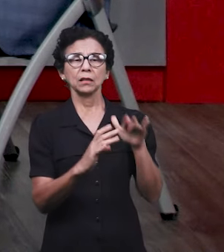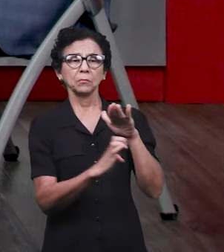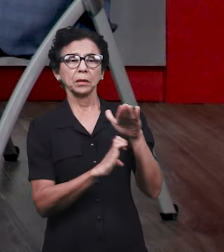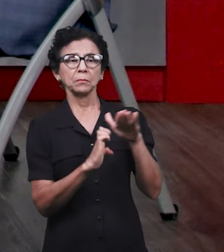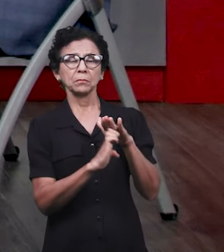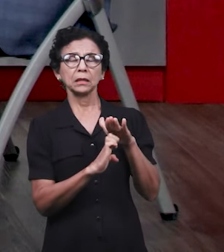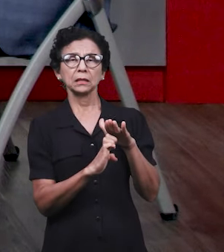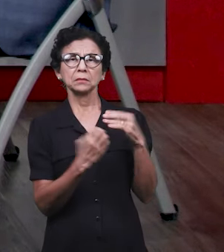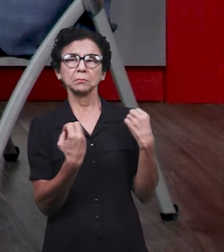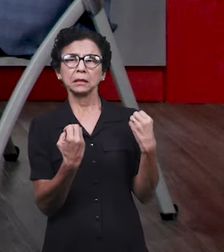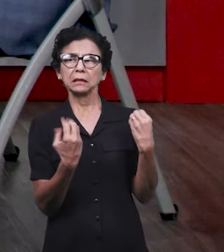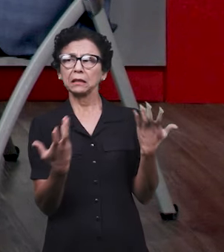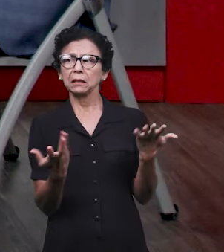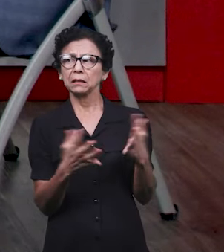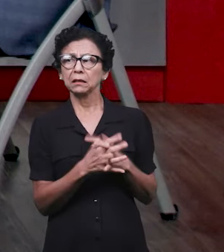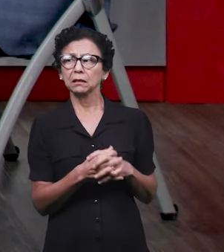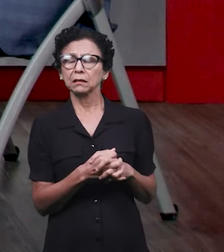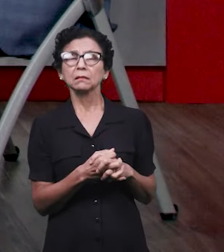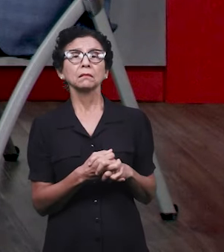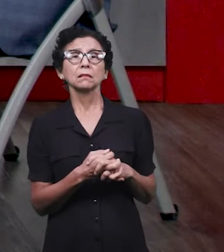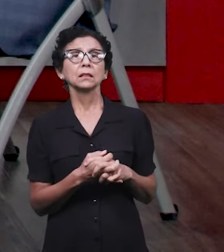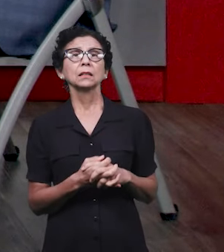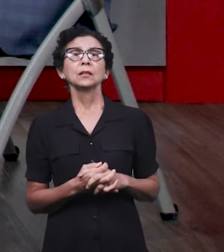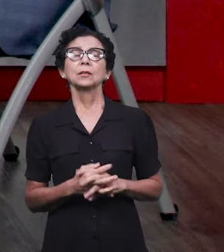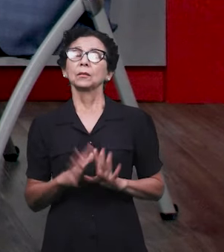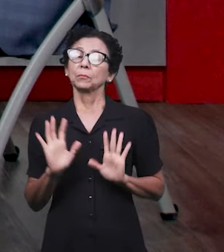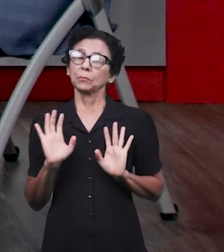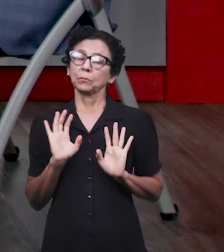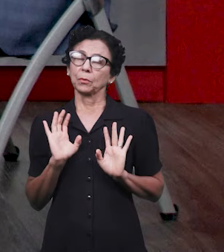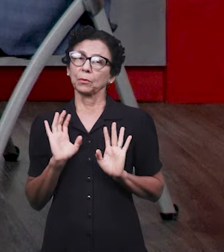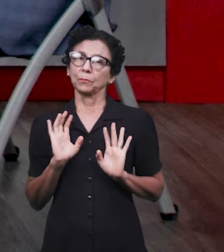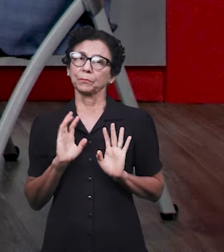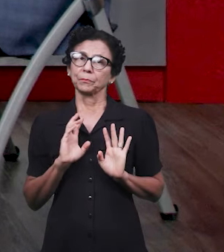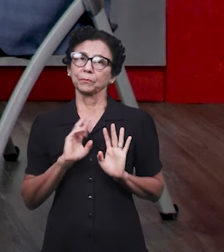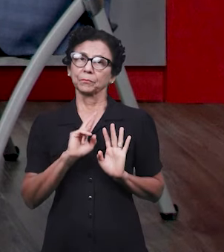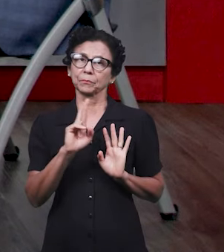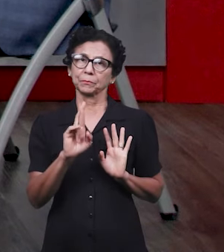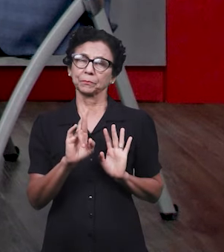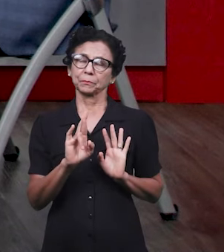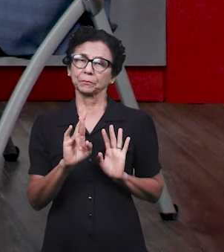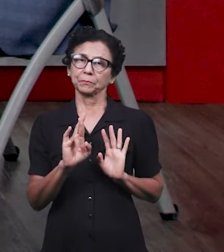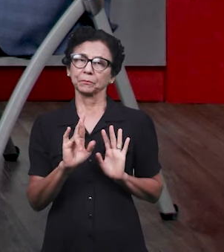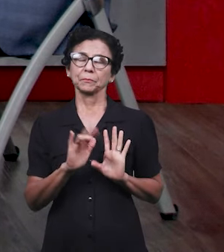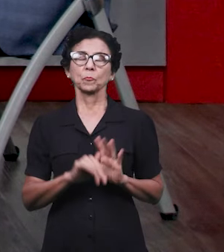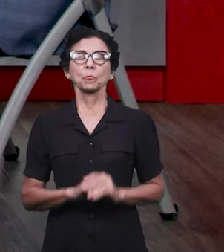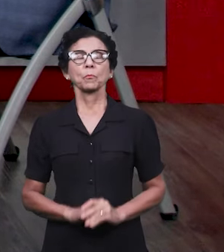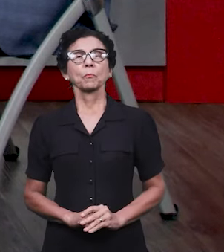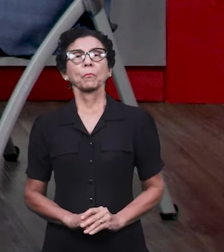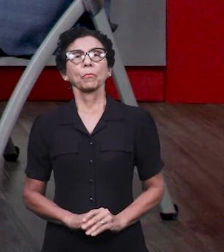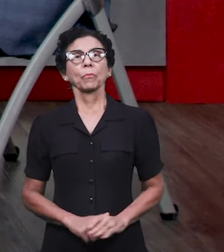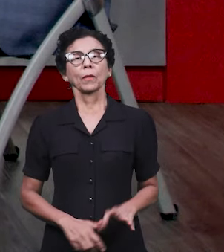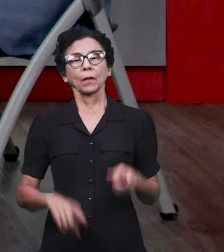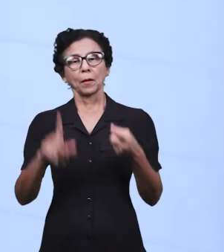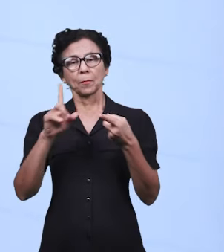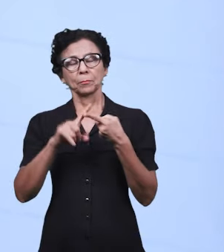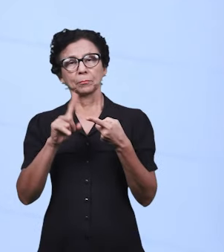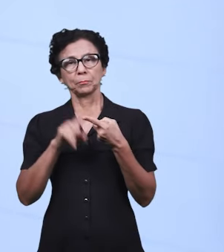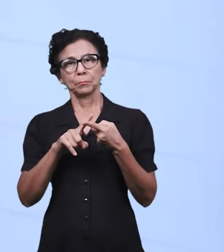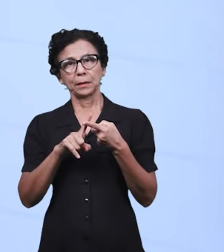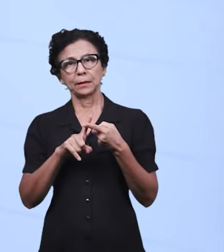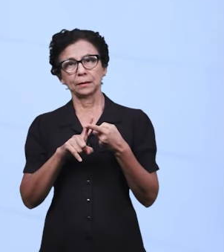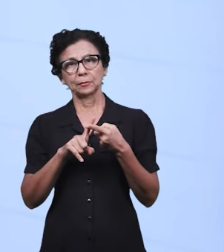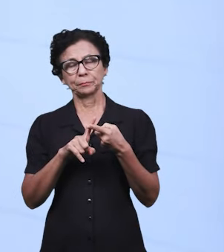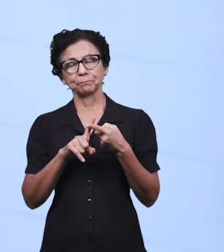Em admitir o idoso? Bom, eu vou dizer aqui quatro, pelo menos, né? A primeira seria